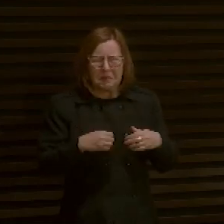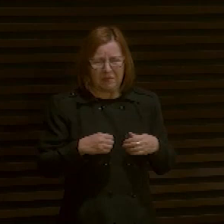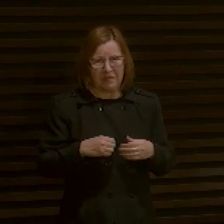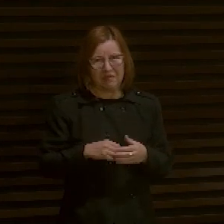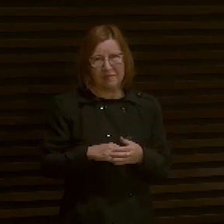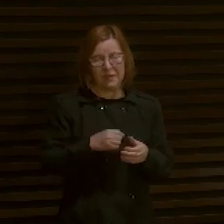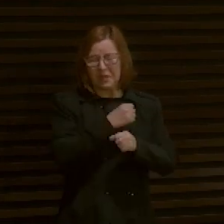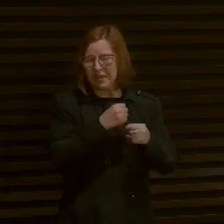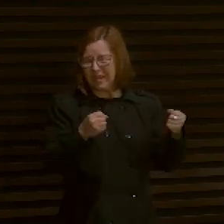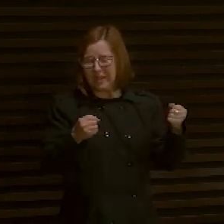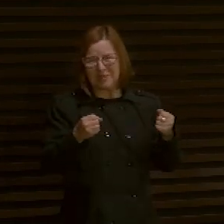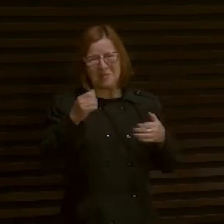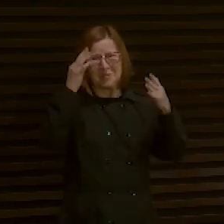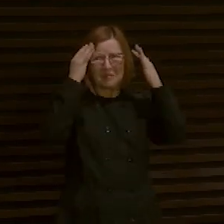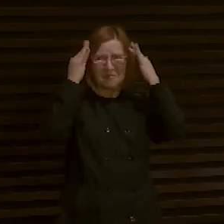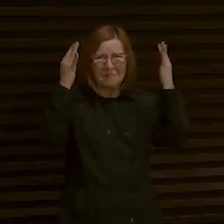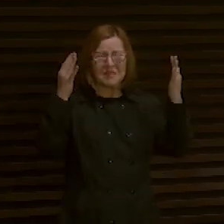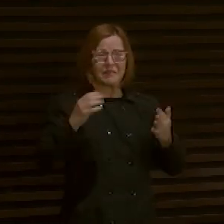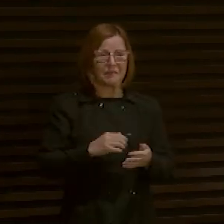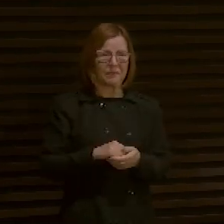situação. Que coisa terrível.